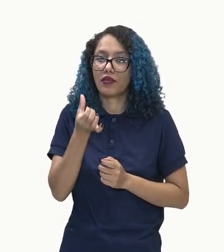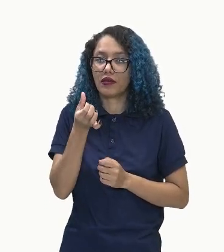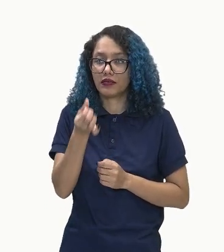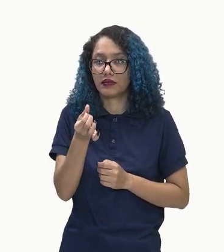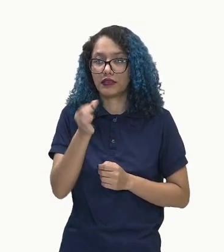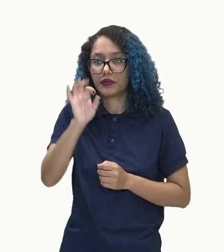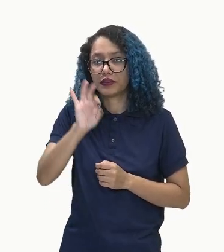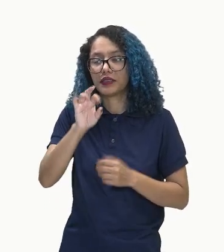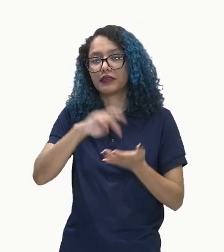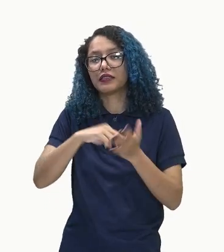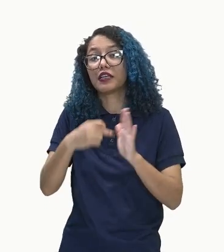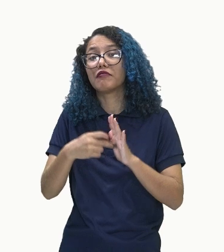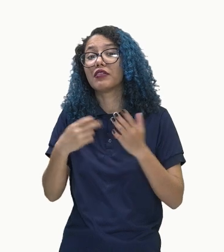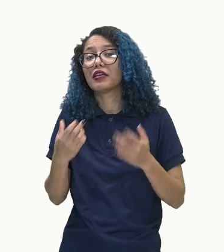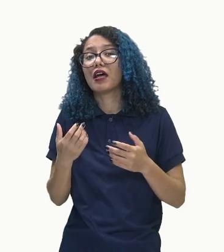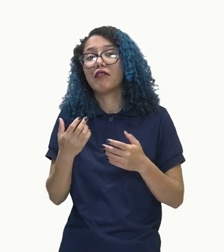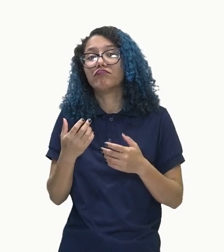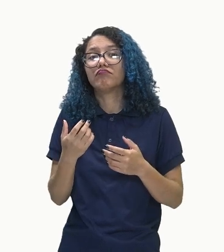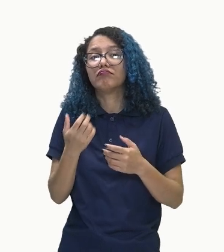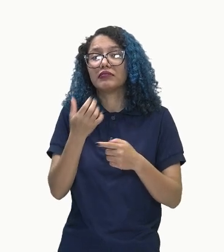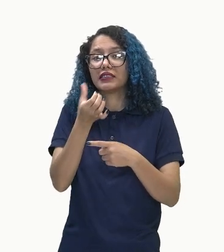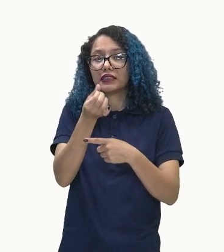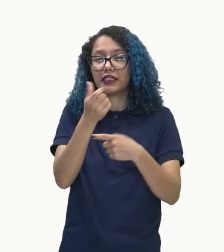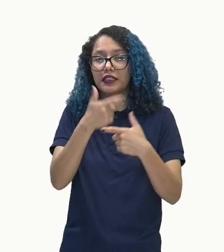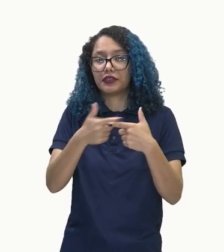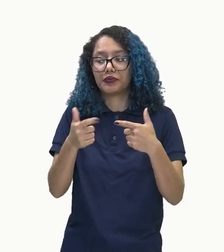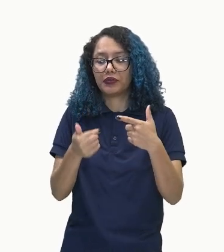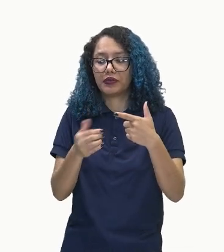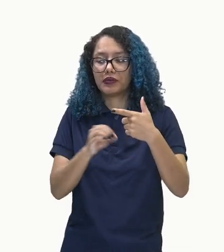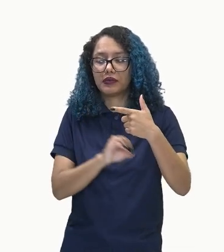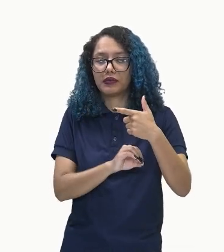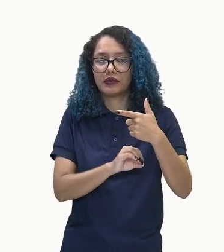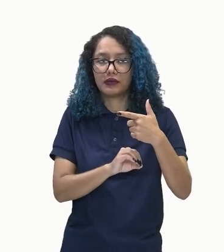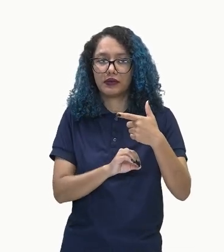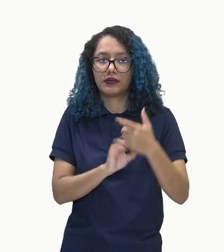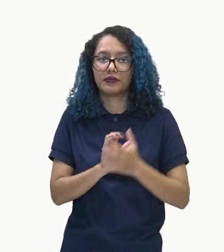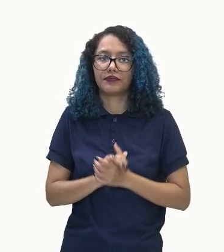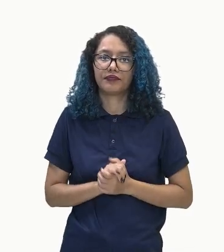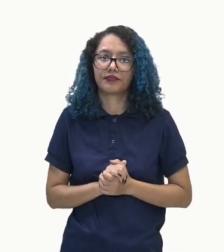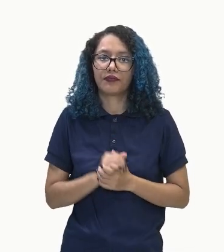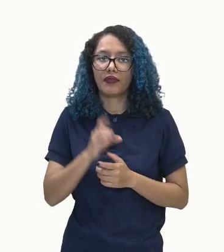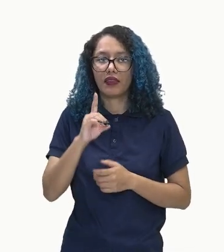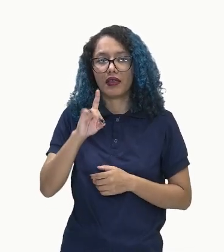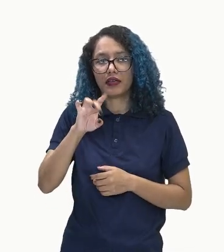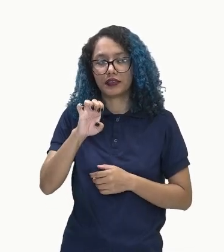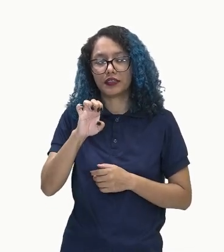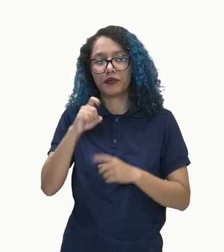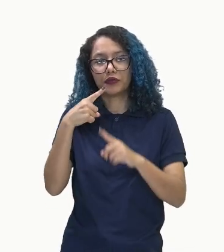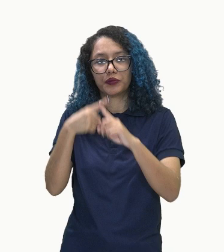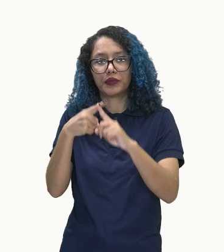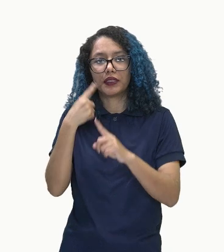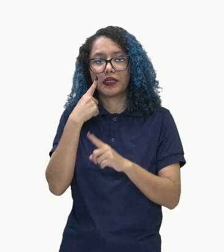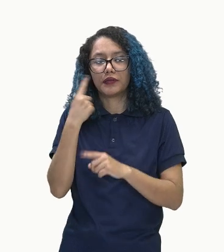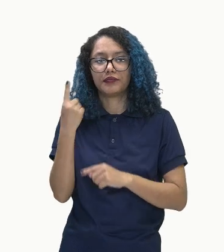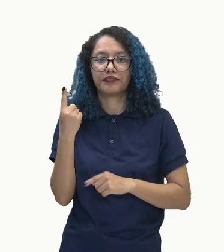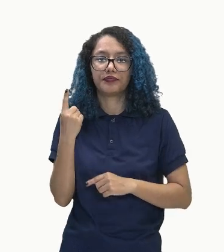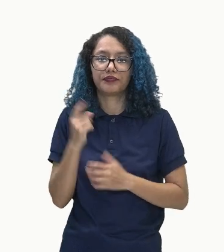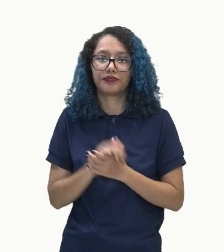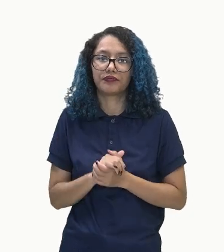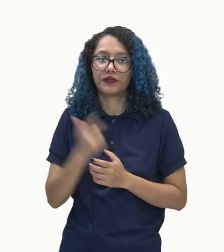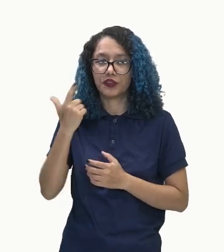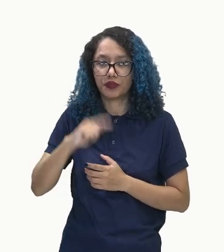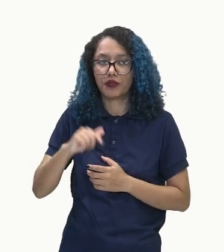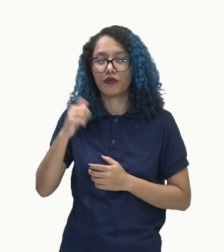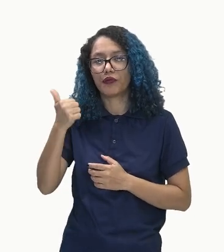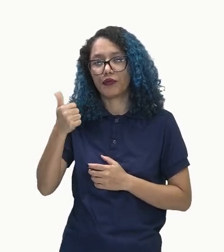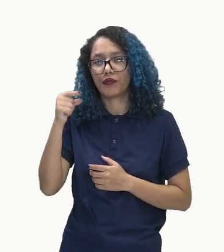sobre 100. A preposição de, pessoal, substitui pela multiplicação, ó, e repete o 1.800.